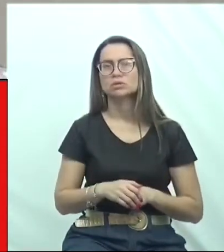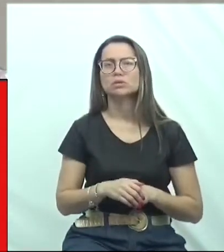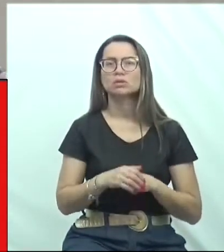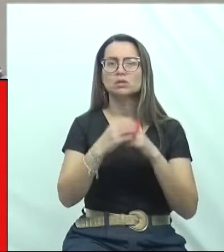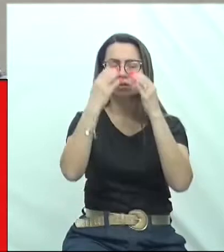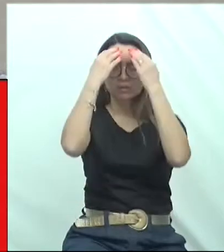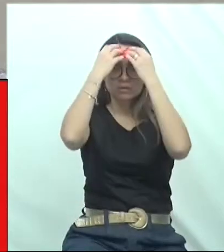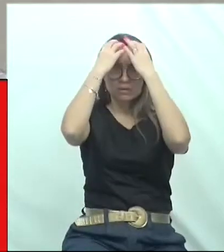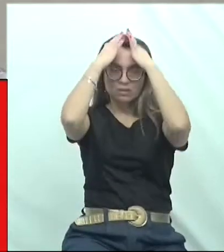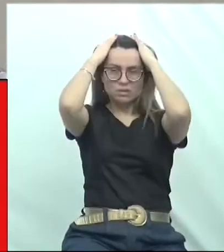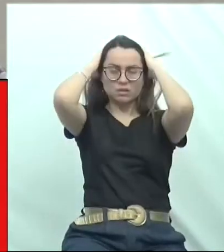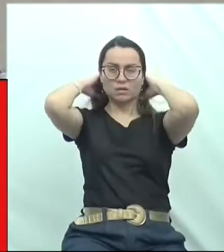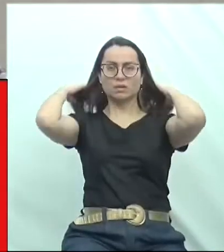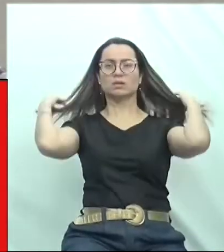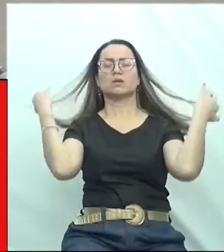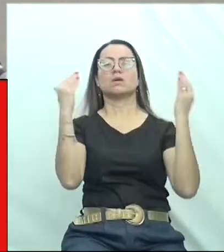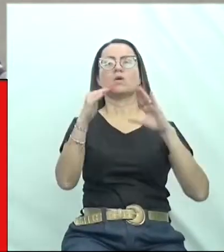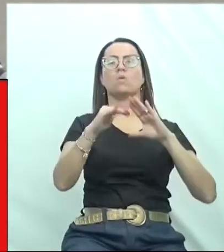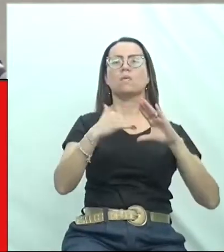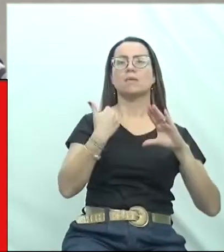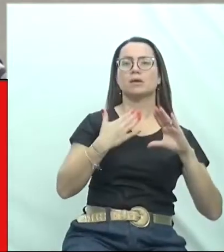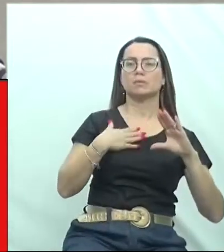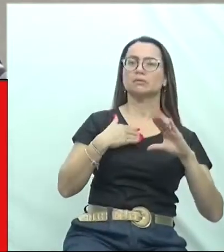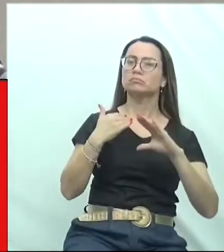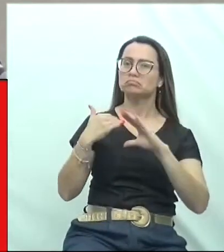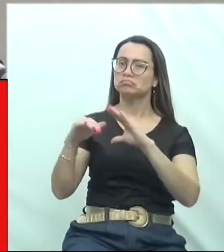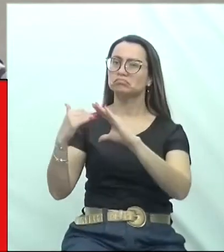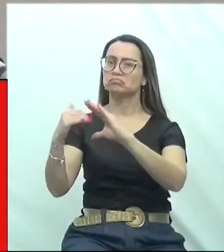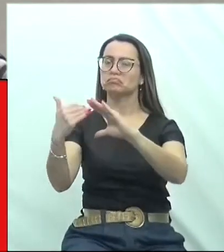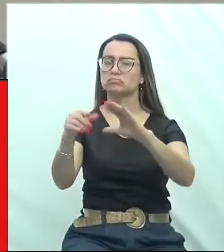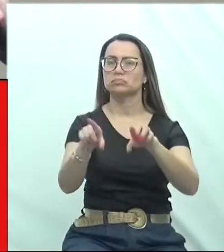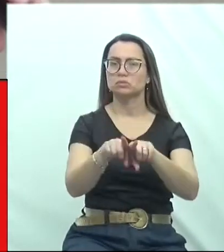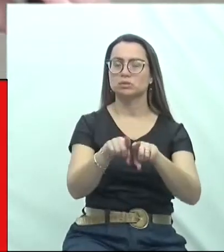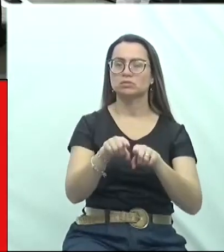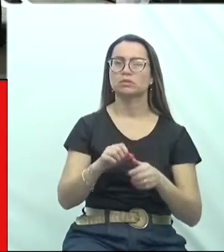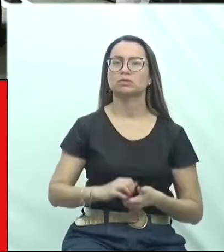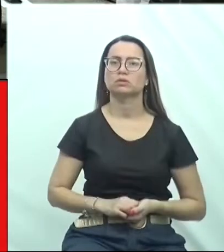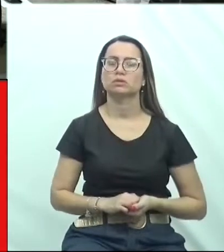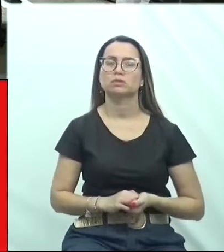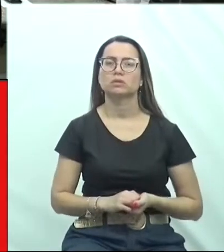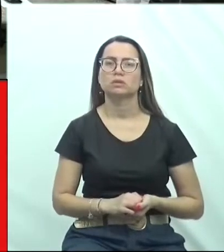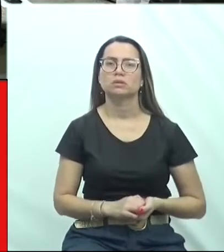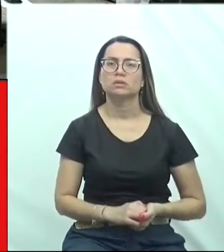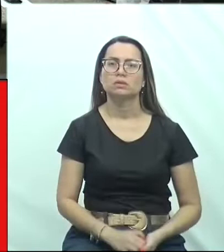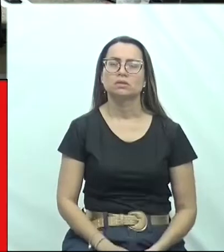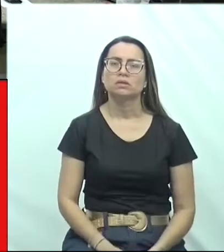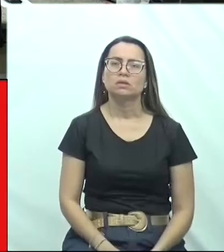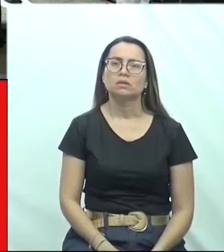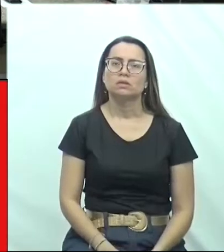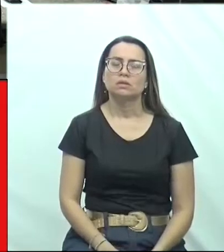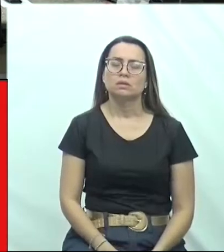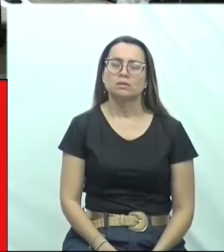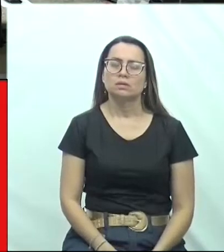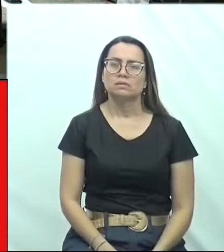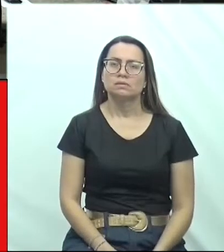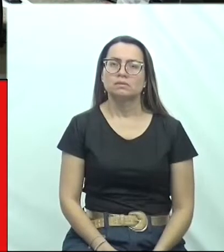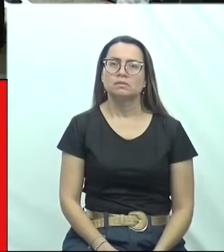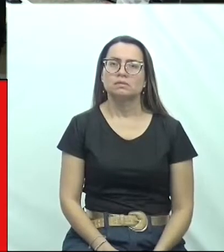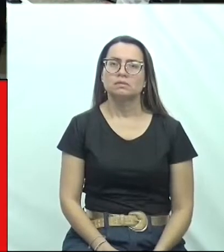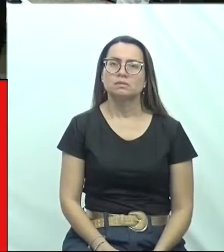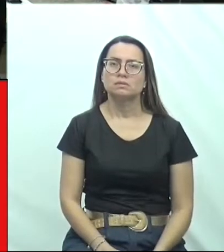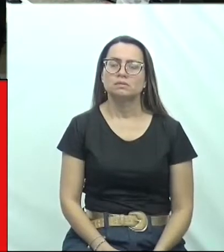eles afirmam que não existe hoje no Brasil equipamento homologado. Então, para a assessora jurídica também, para